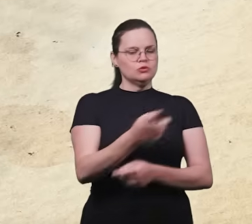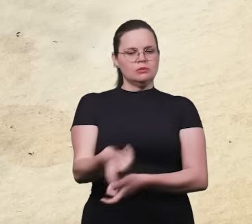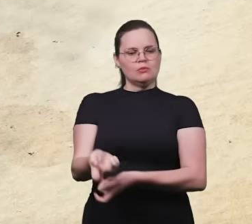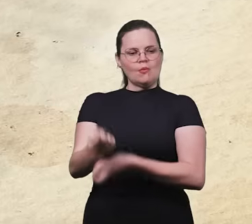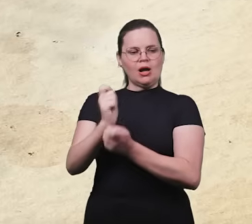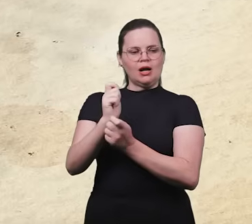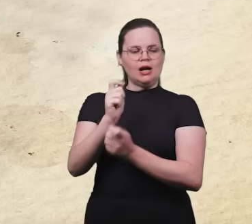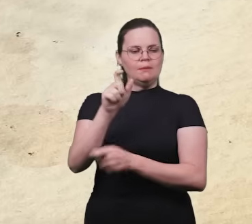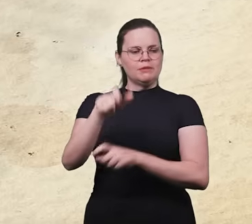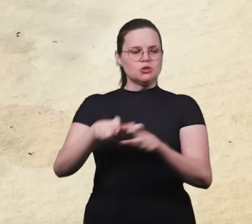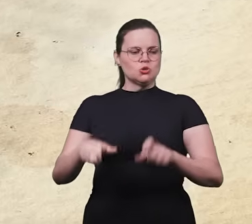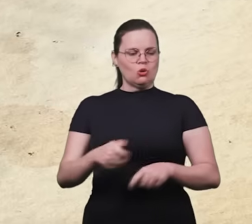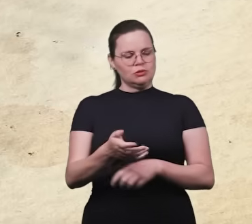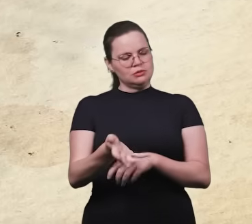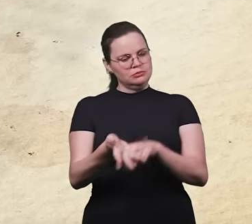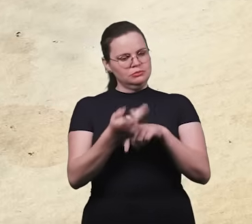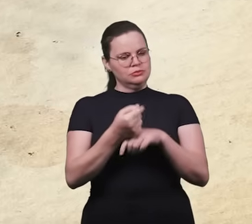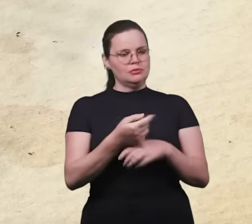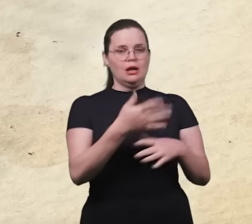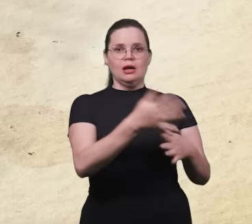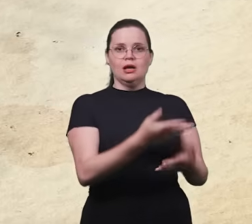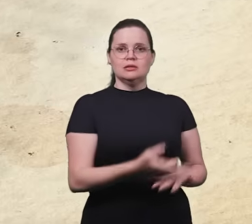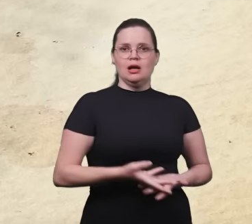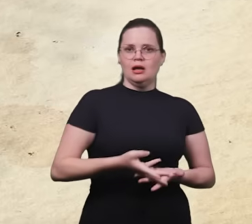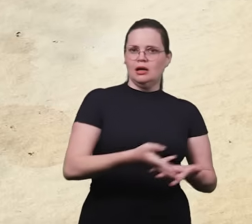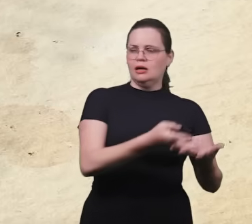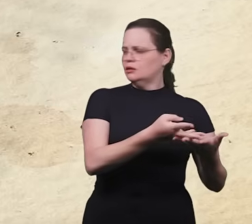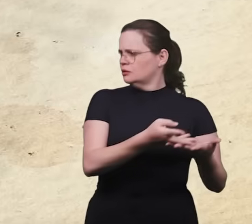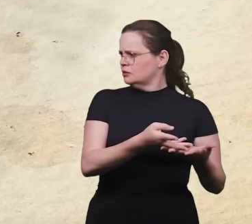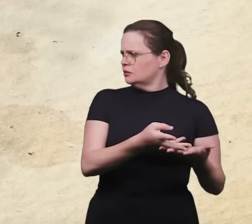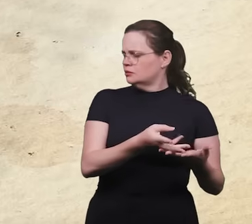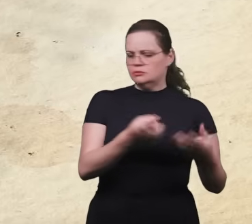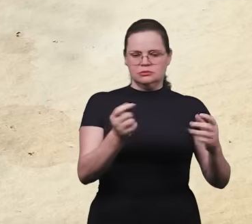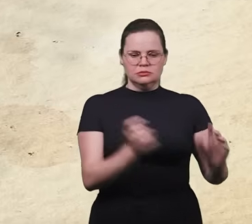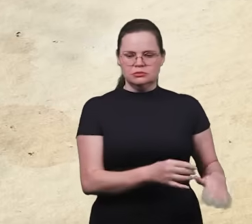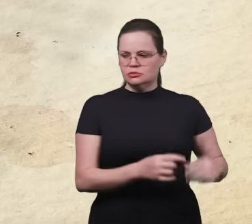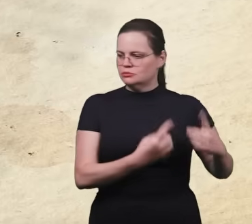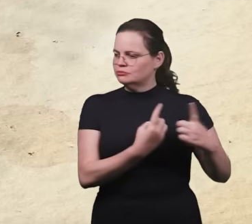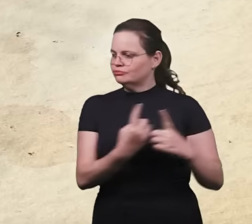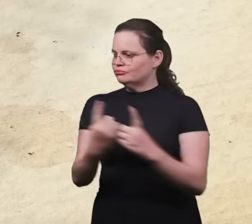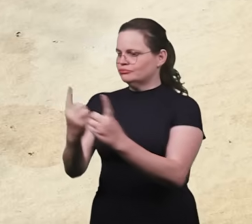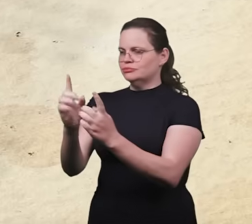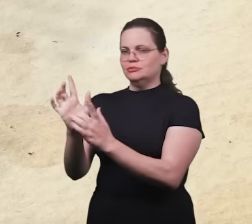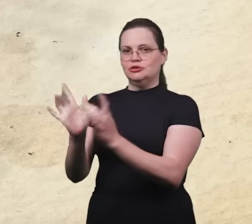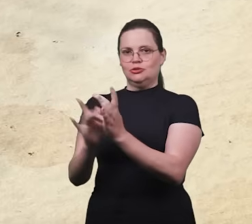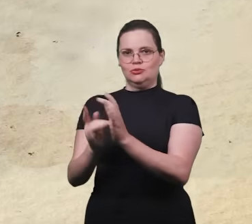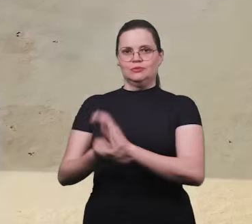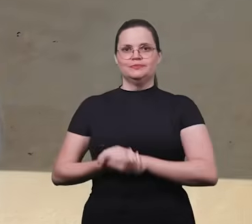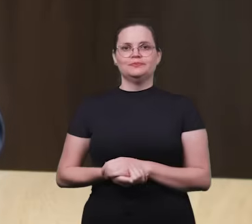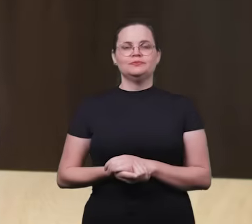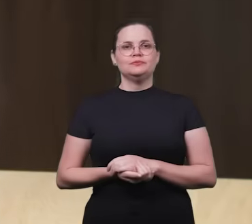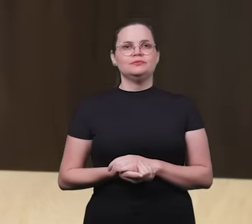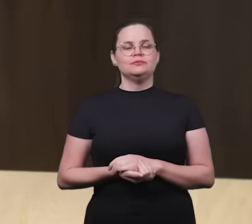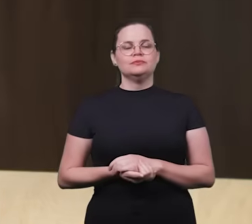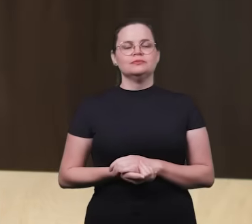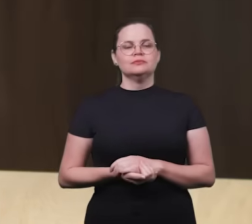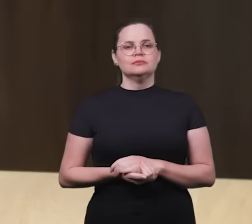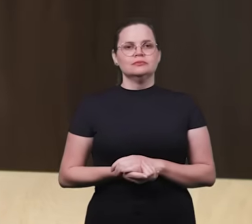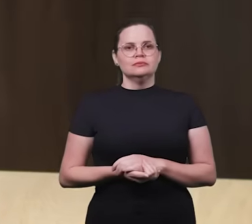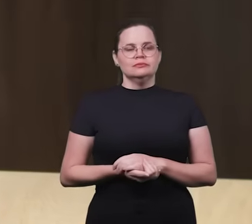de homens. Então eles, deixando logo as redes, seguiram a Jesus. Pastor